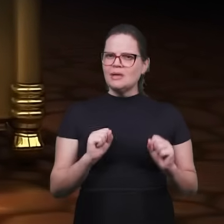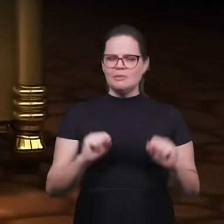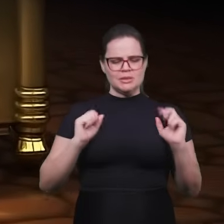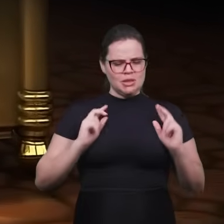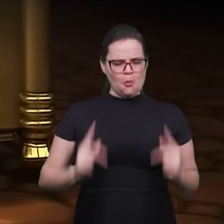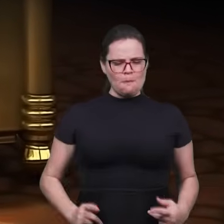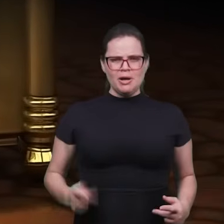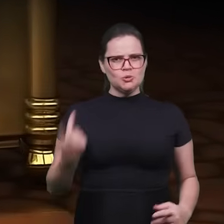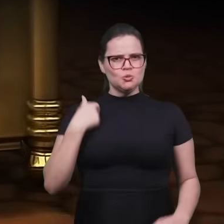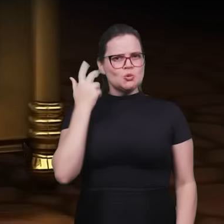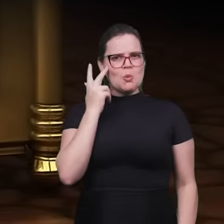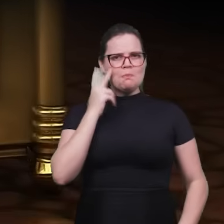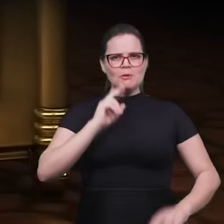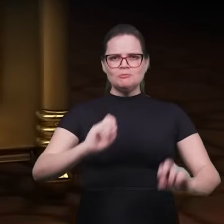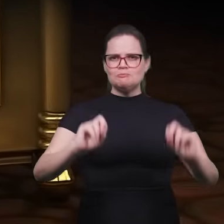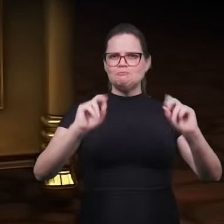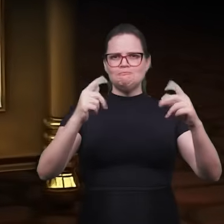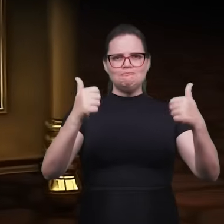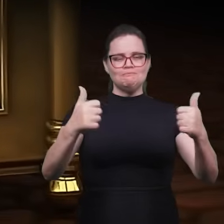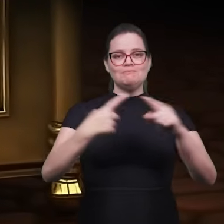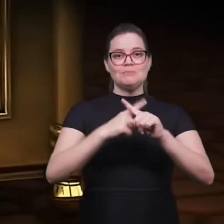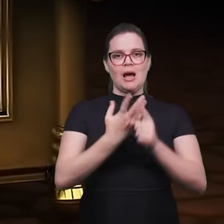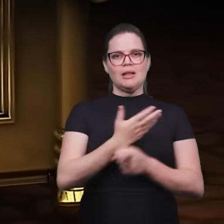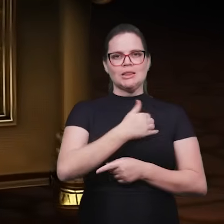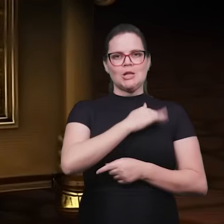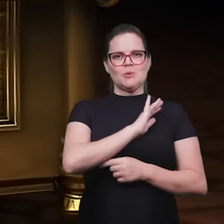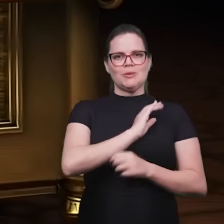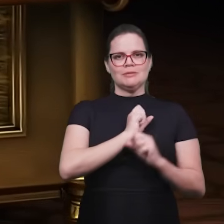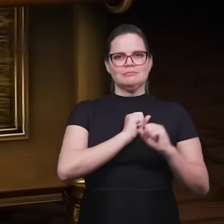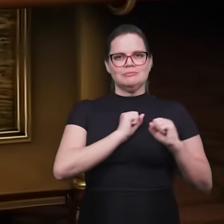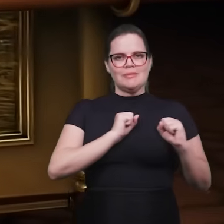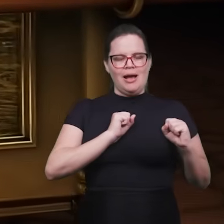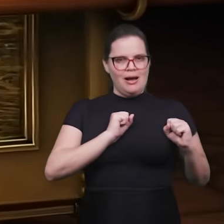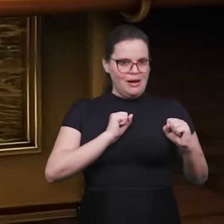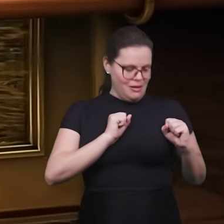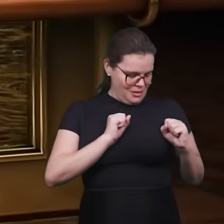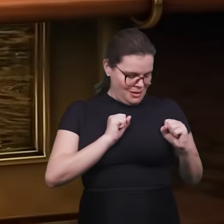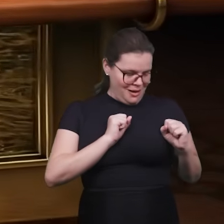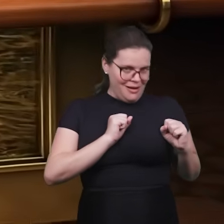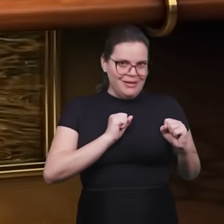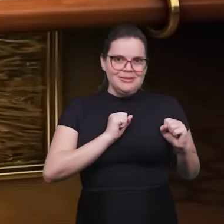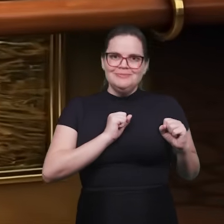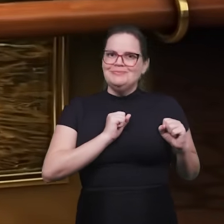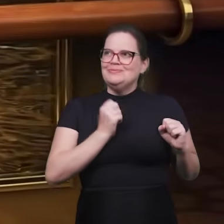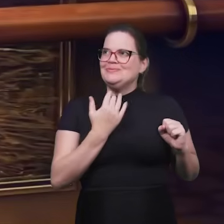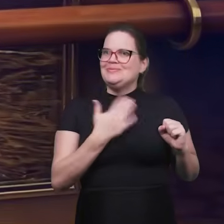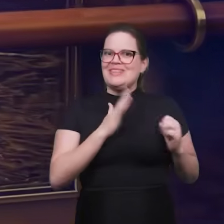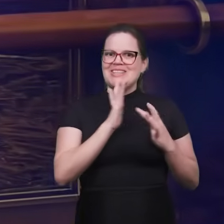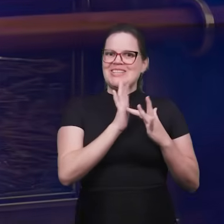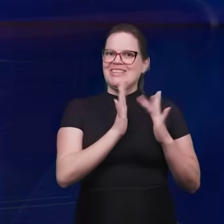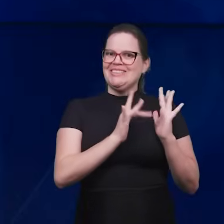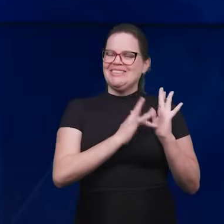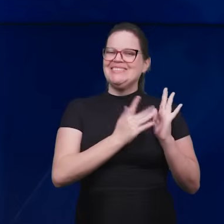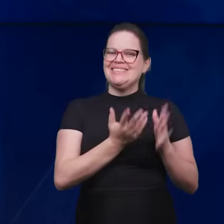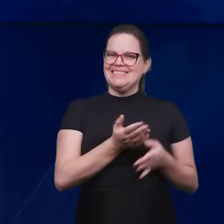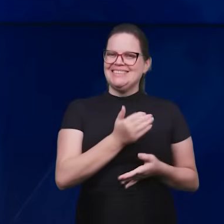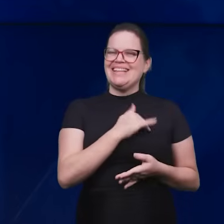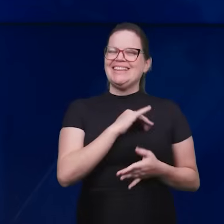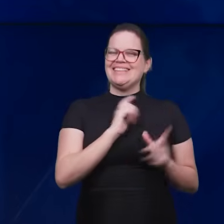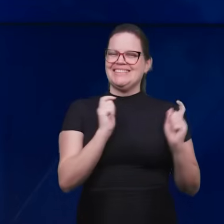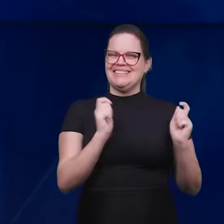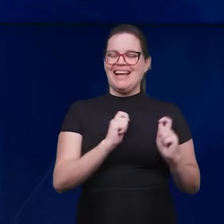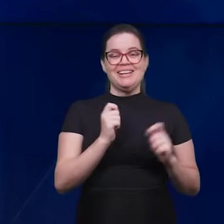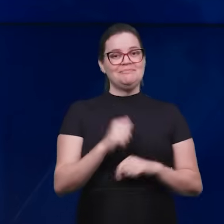homens passageiros, mas temos dentro de nós algo que é eterno, que é a presença de Jesus. E aí vemos